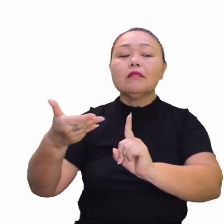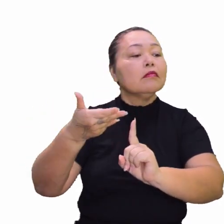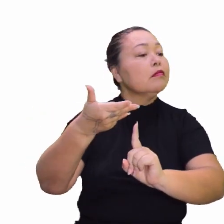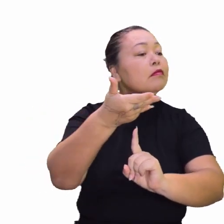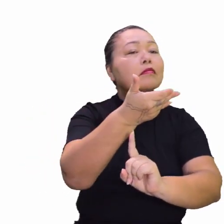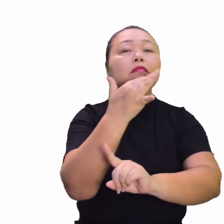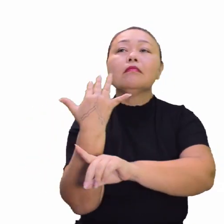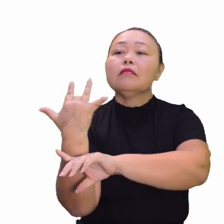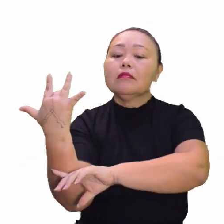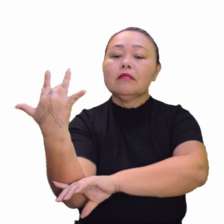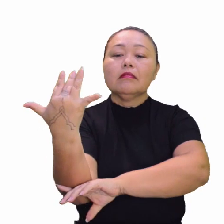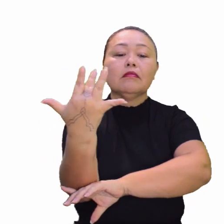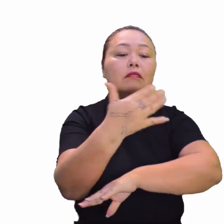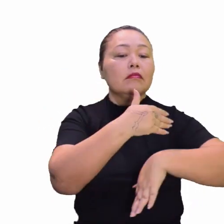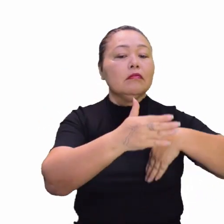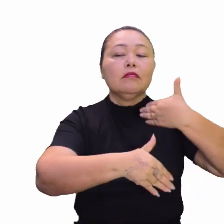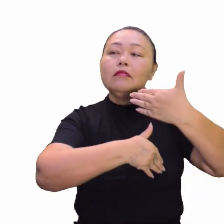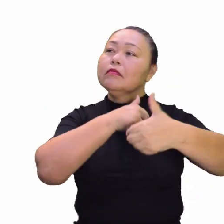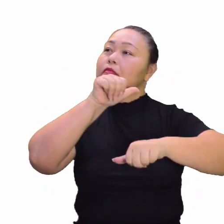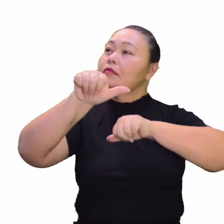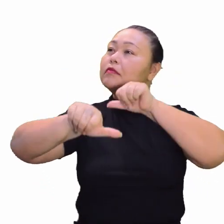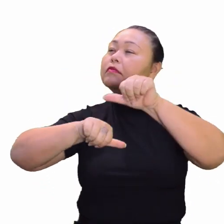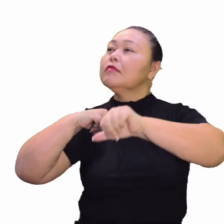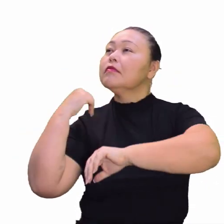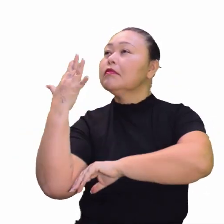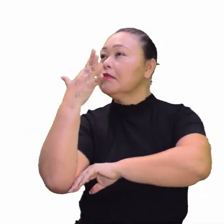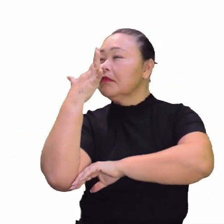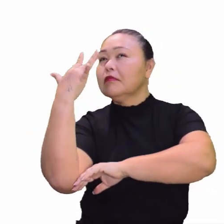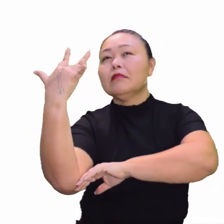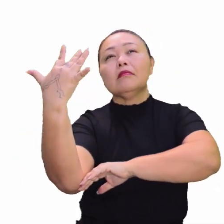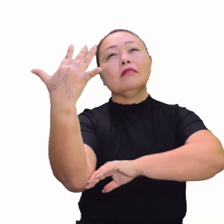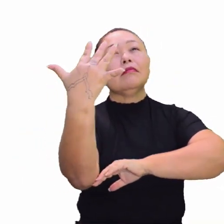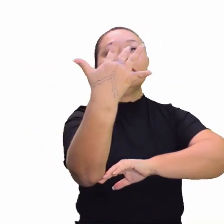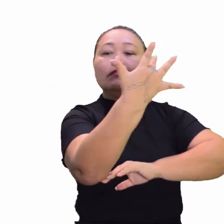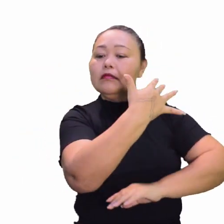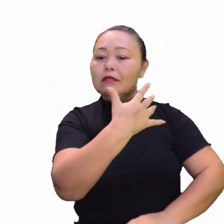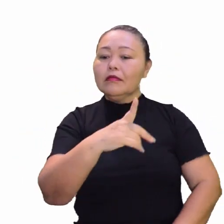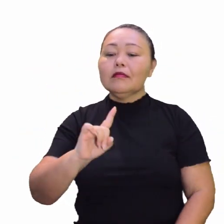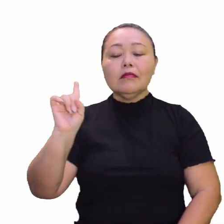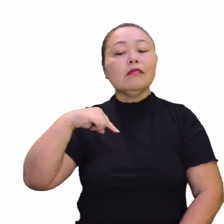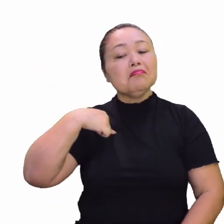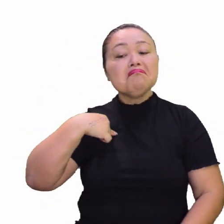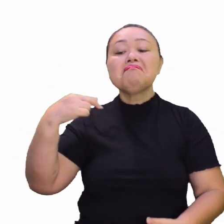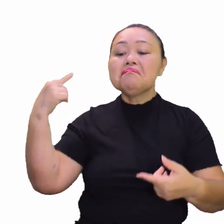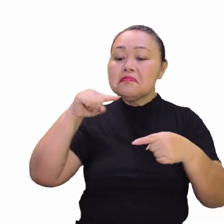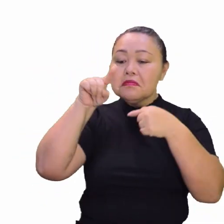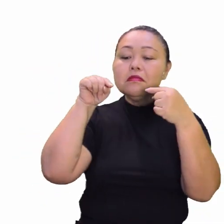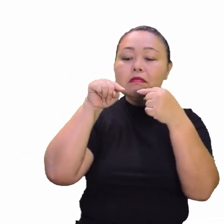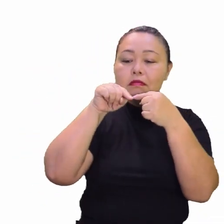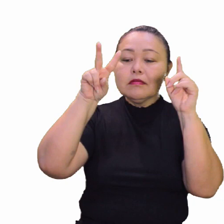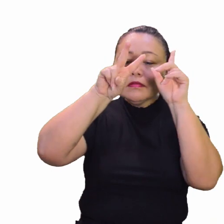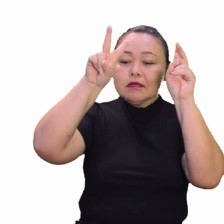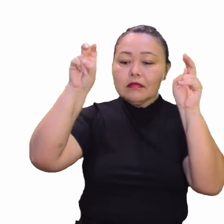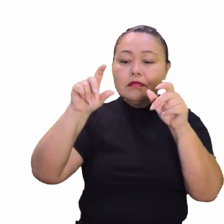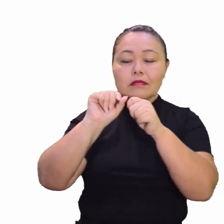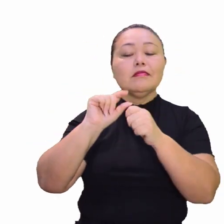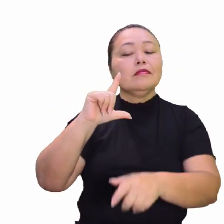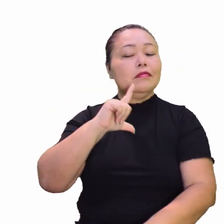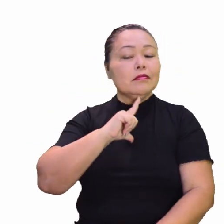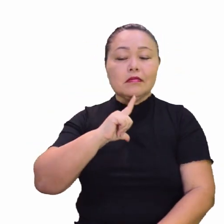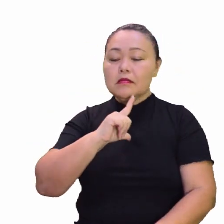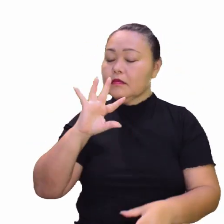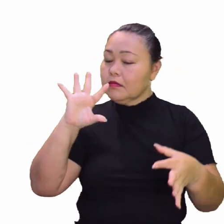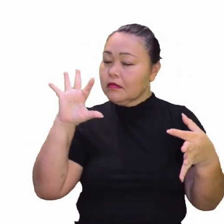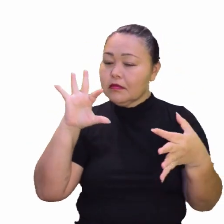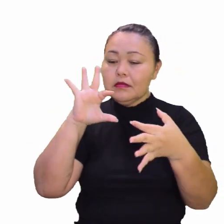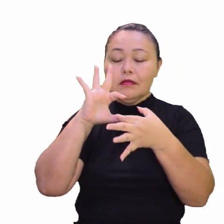meio físico e o processo de transformação da paisagem. Tudo a ver com a nossa temática da aula. Tem alguma coisa a ver? Tudo a